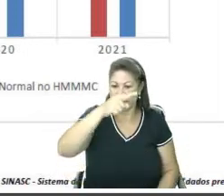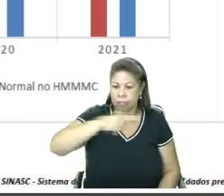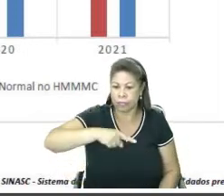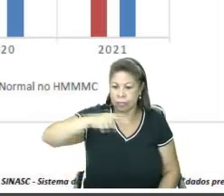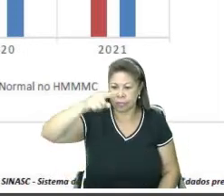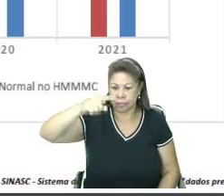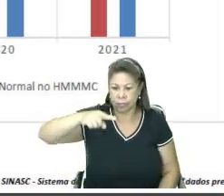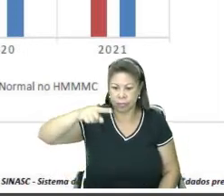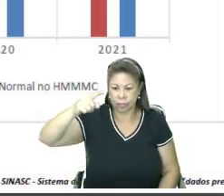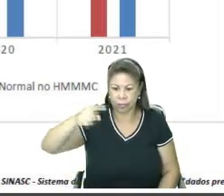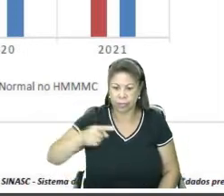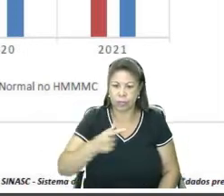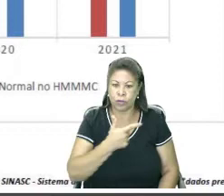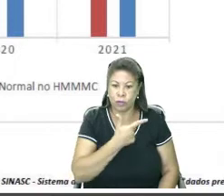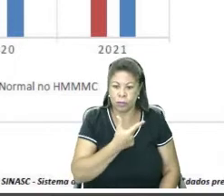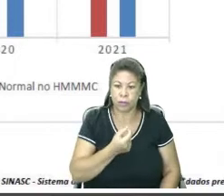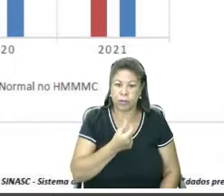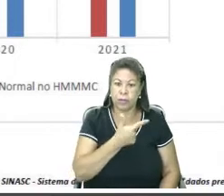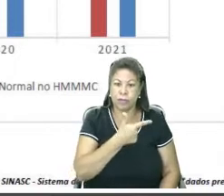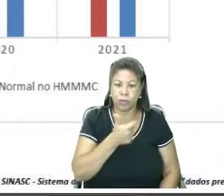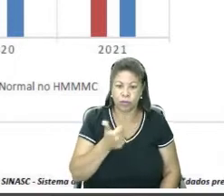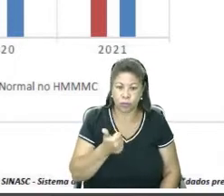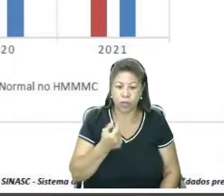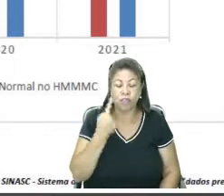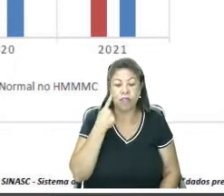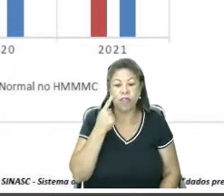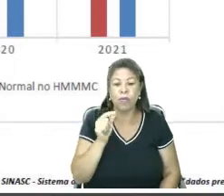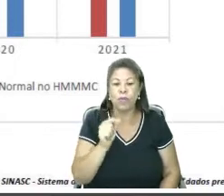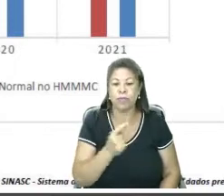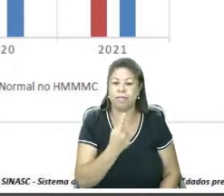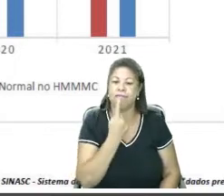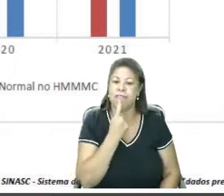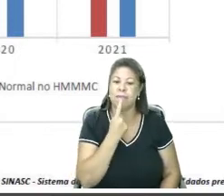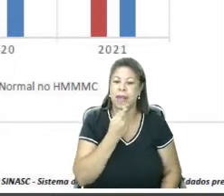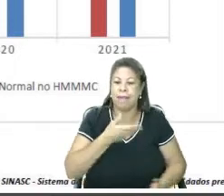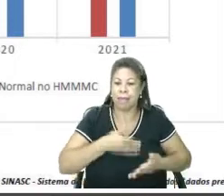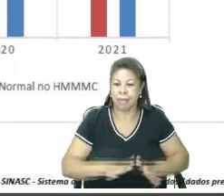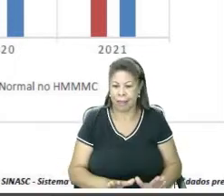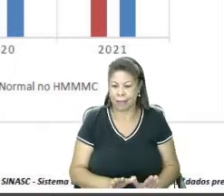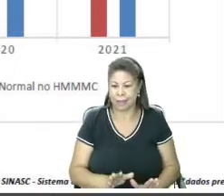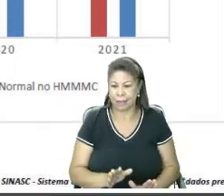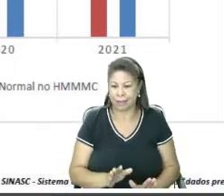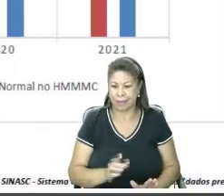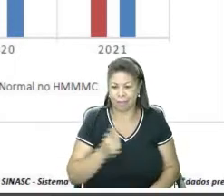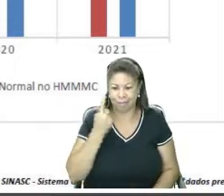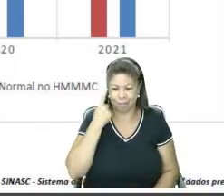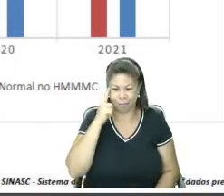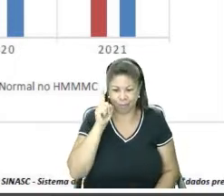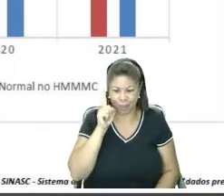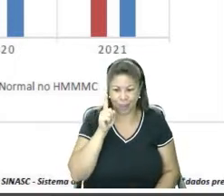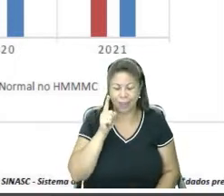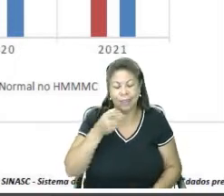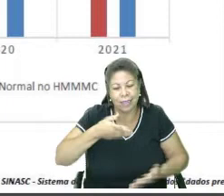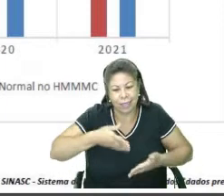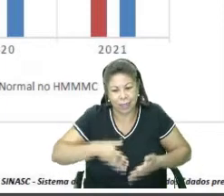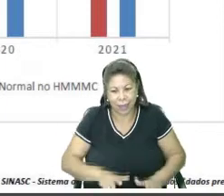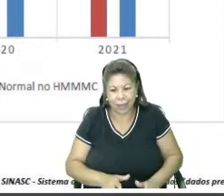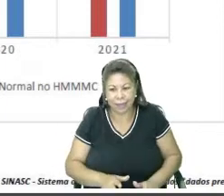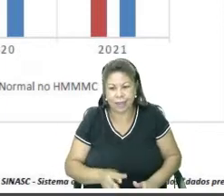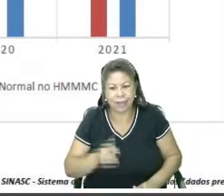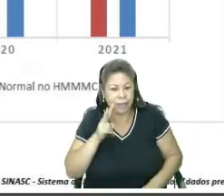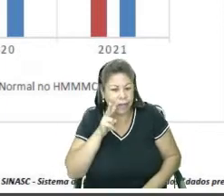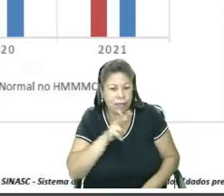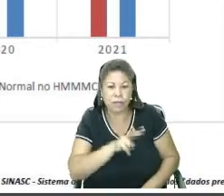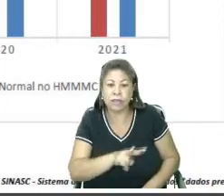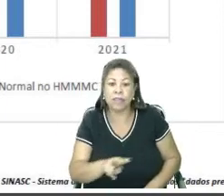últimas barrinhas do gráfico, a gente vê o vermelho, é o parto normal, quando a gente olha para os nossos nascidos, no